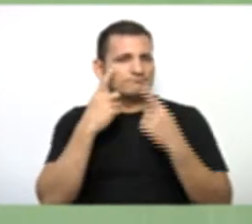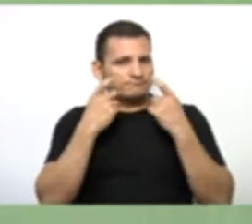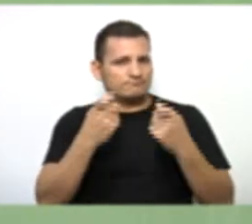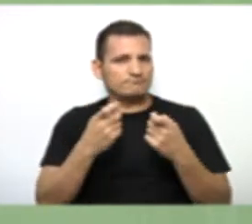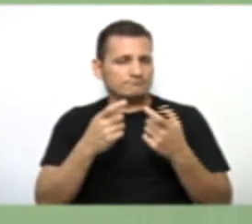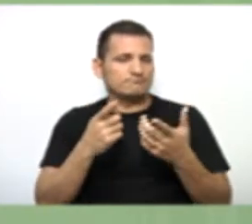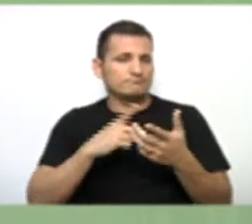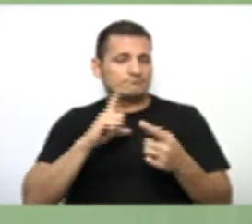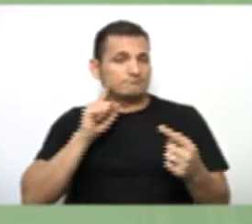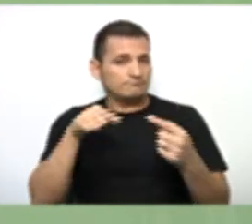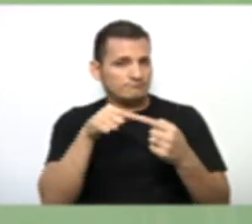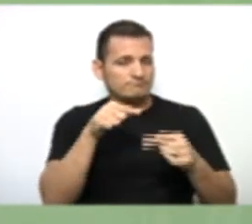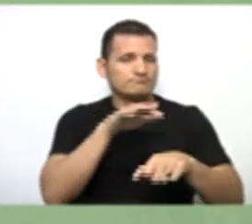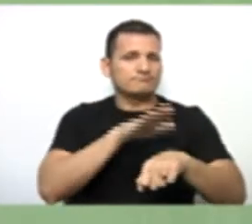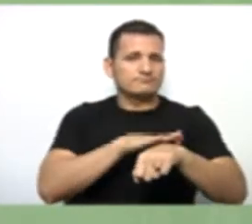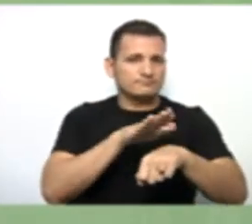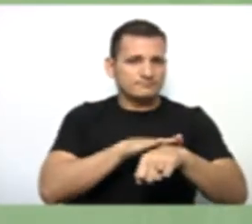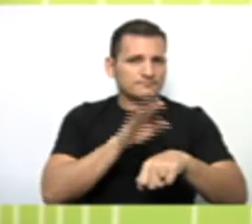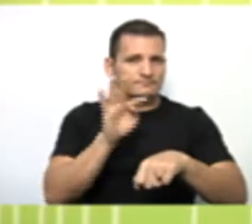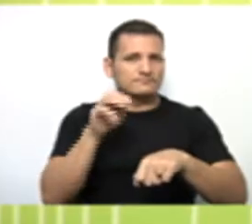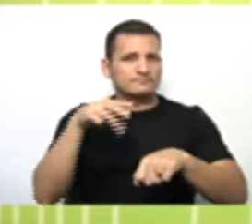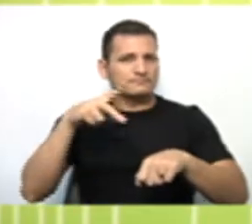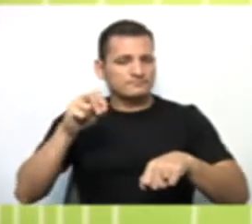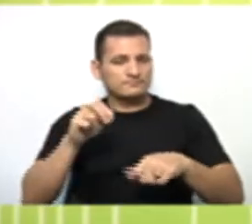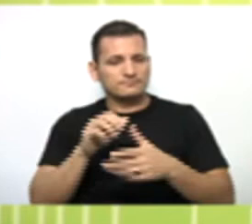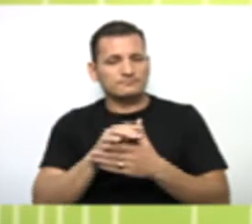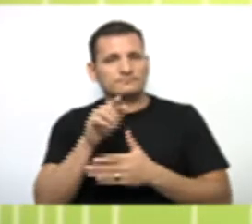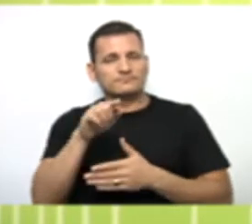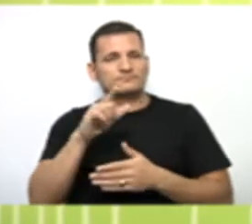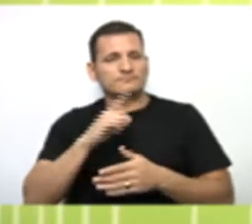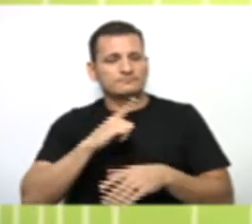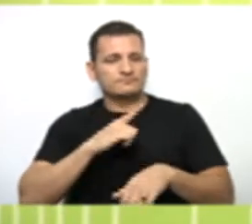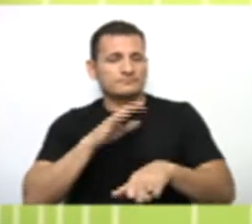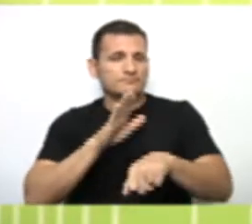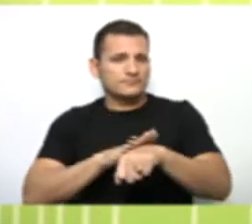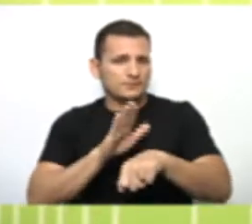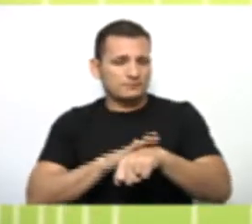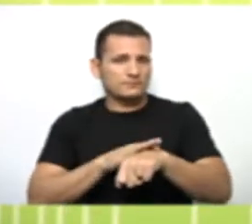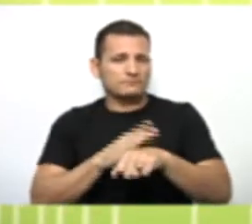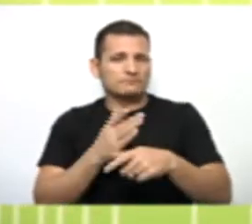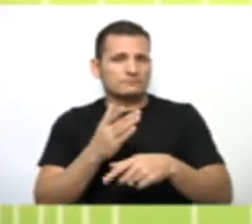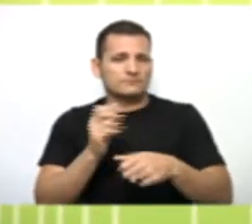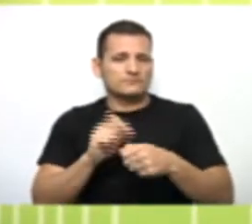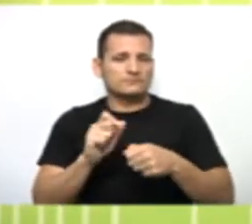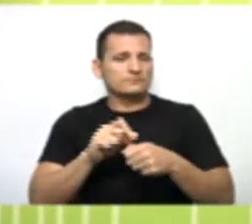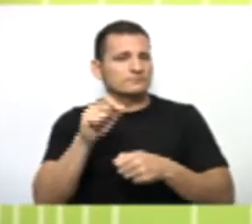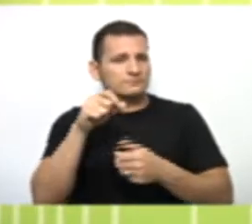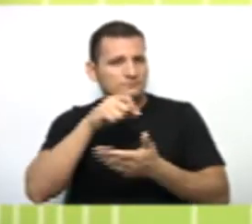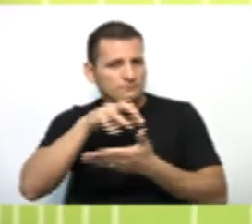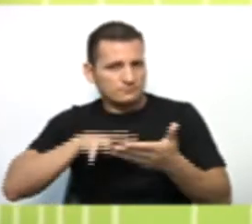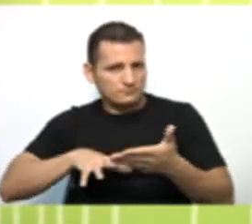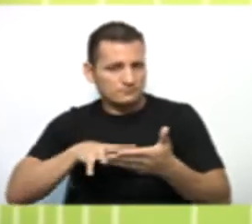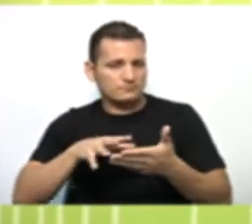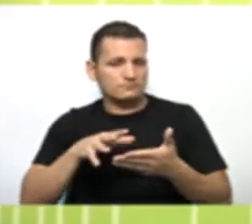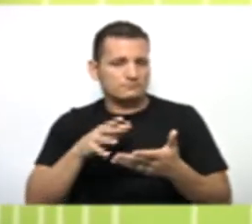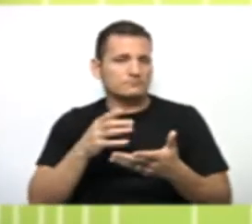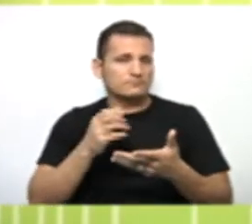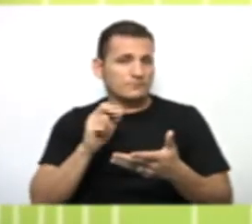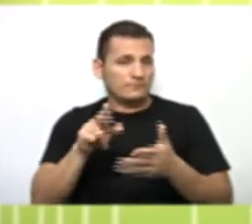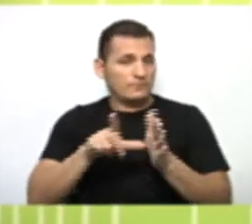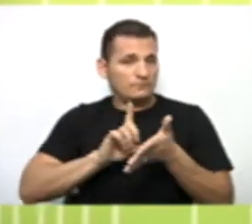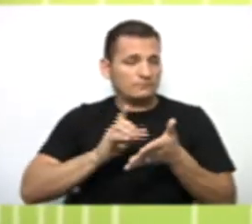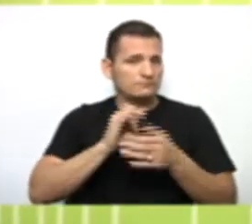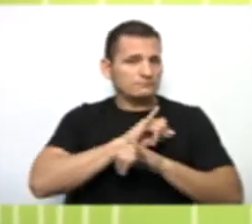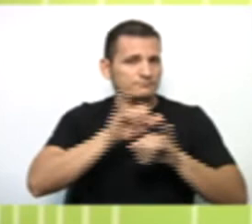interessante, que está relacionada com o tempo, você vai ter um tempo determinado para fazer essa atividade. Tá? Vou até antecipar logo